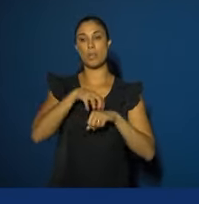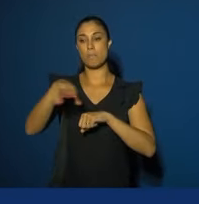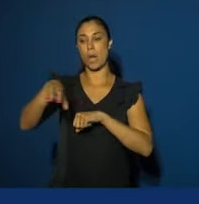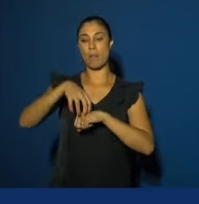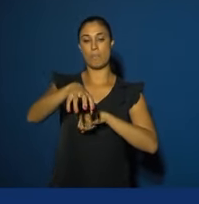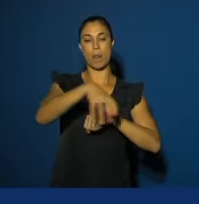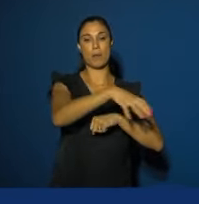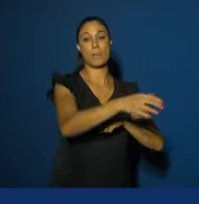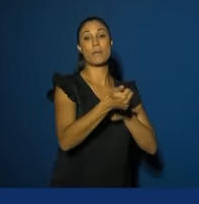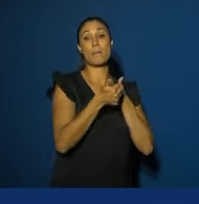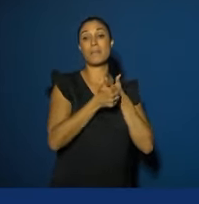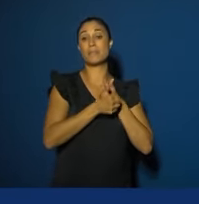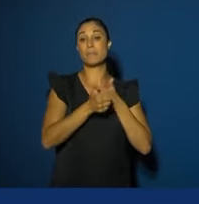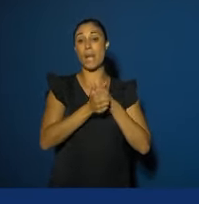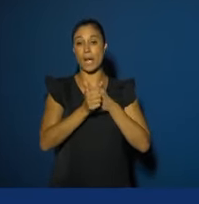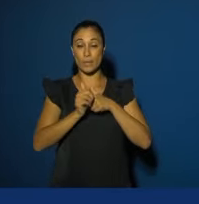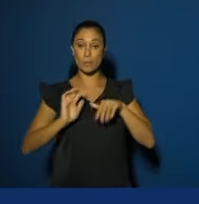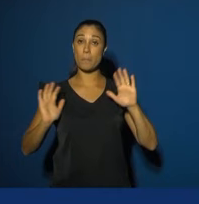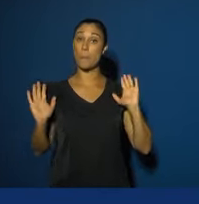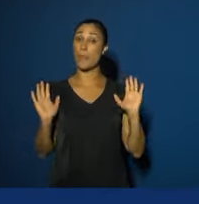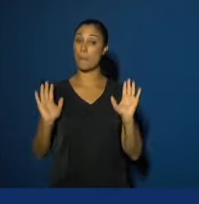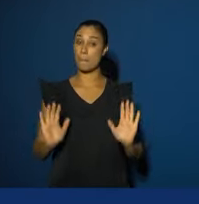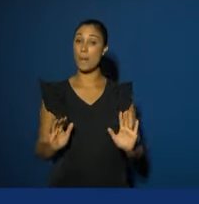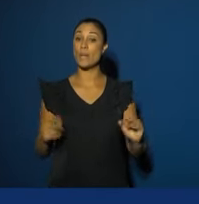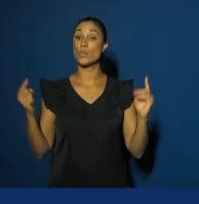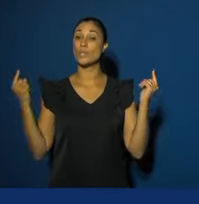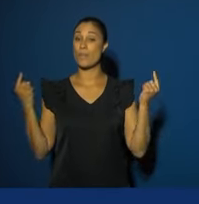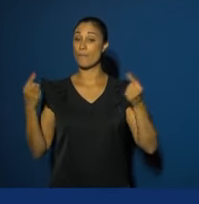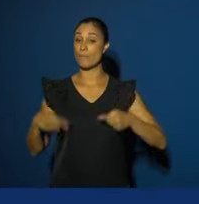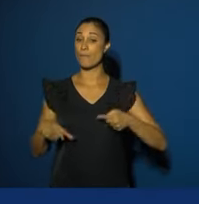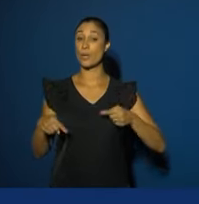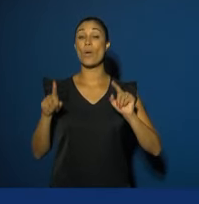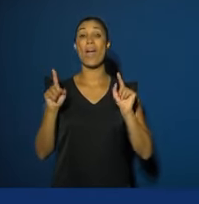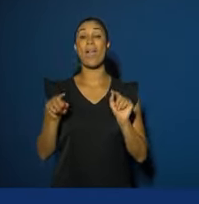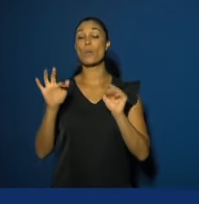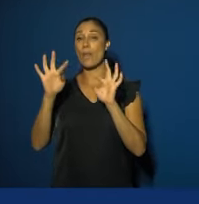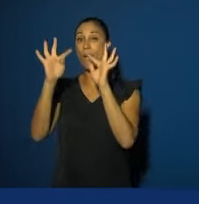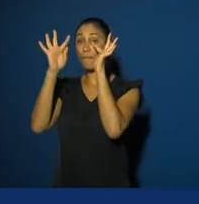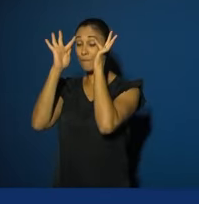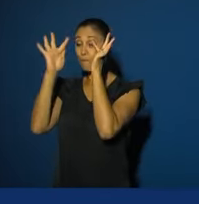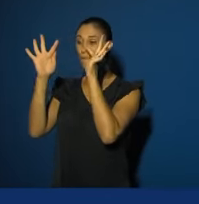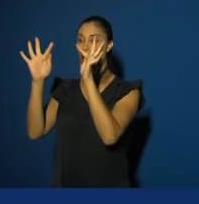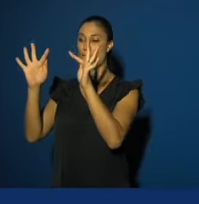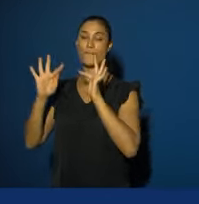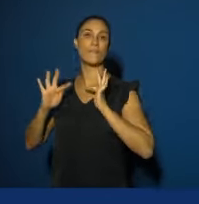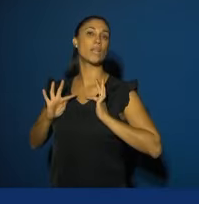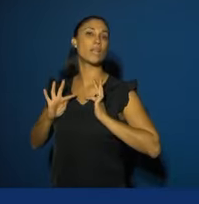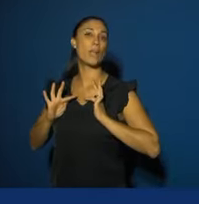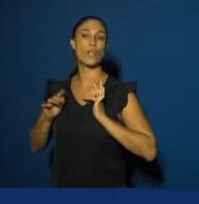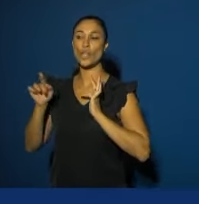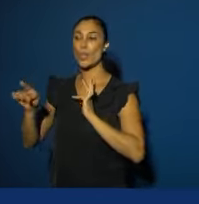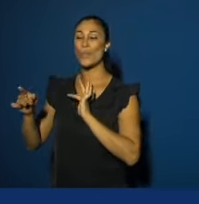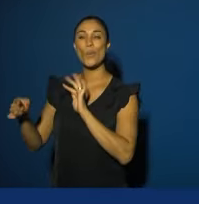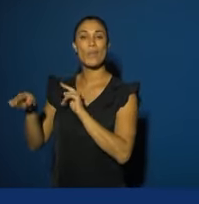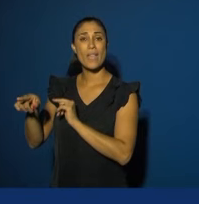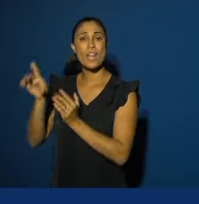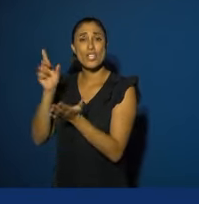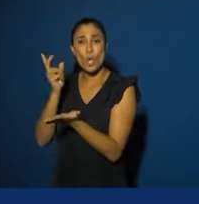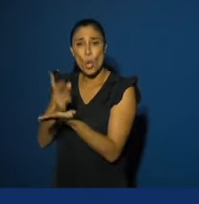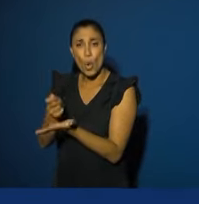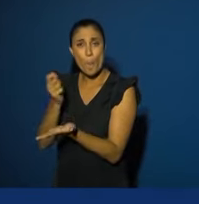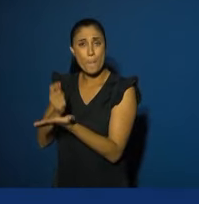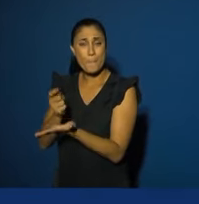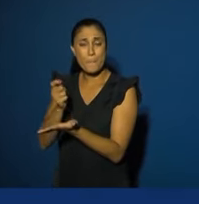porque mais perto serve mas também a grande desafio é a fidelidade do cliente a fidelidade vem de